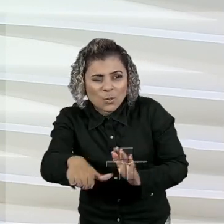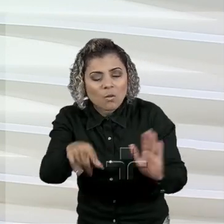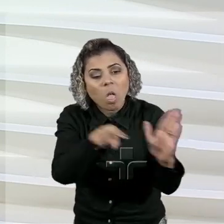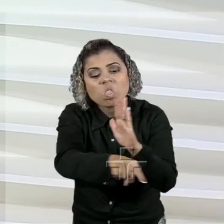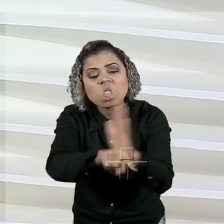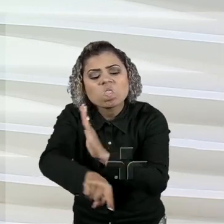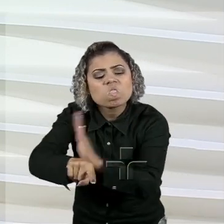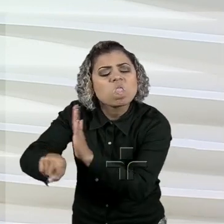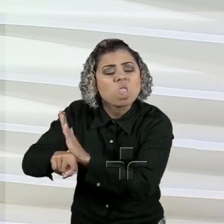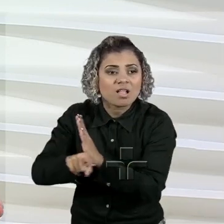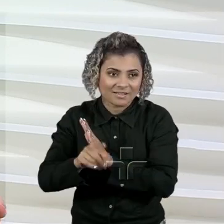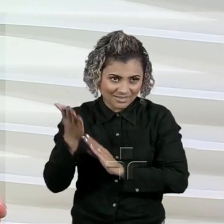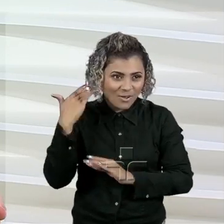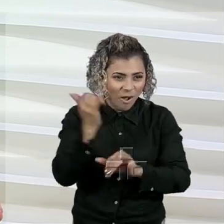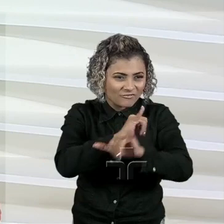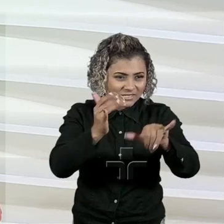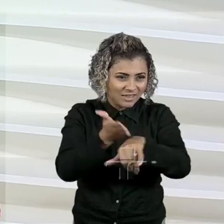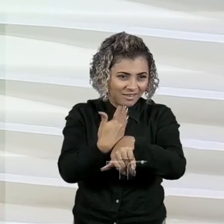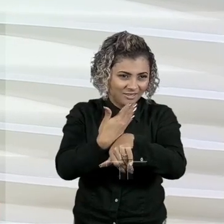mencionei no bloco anterior,